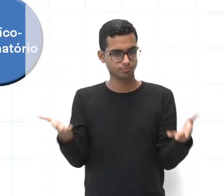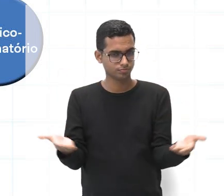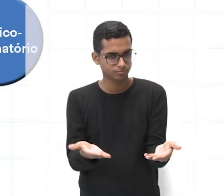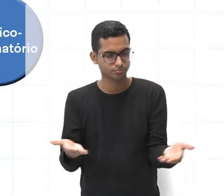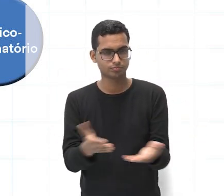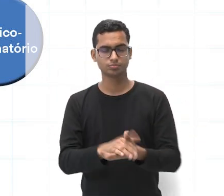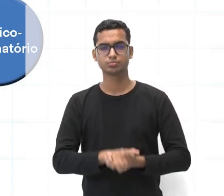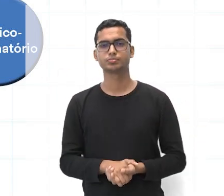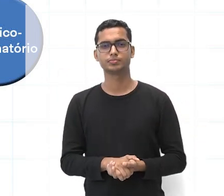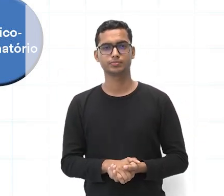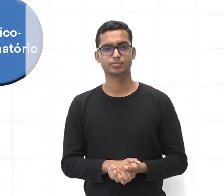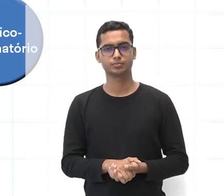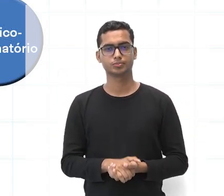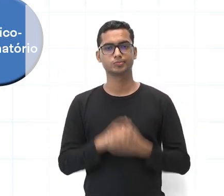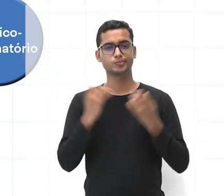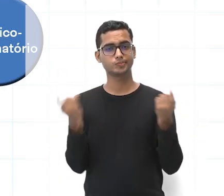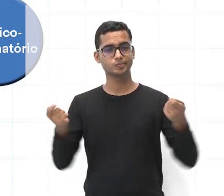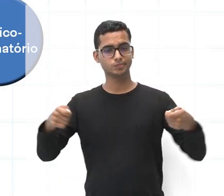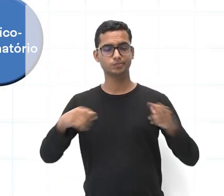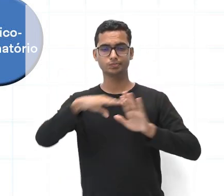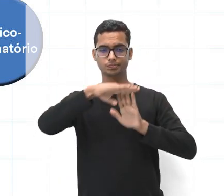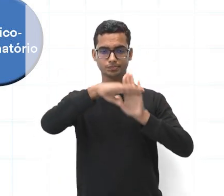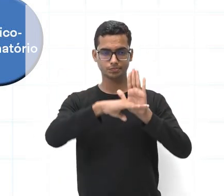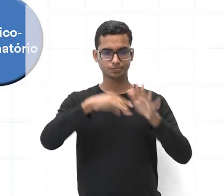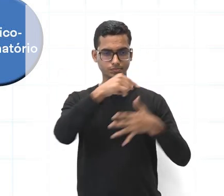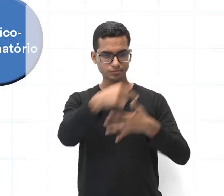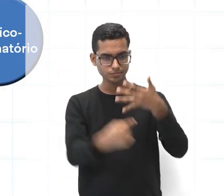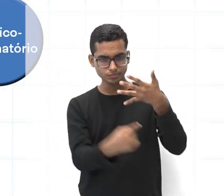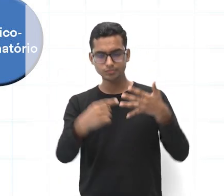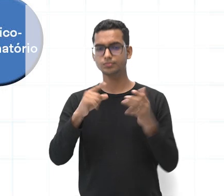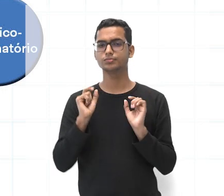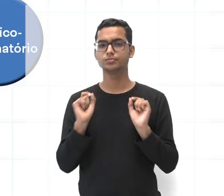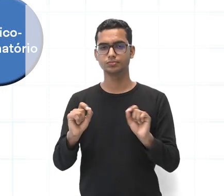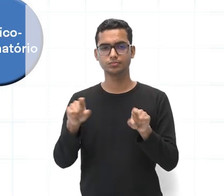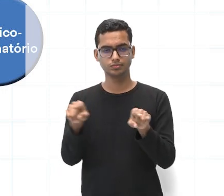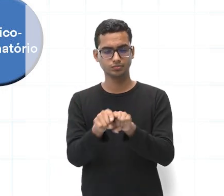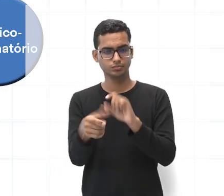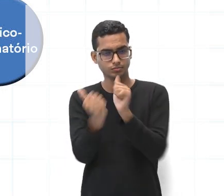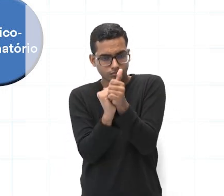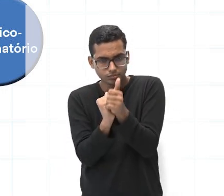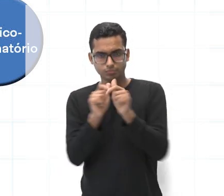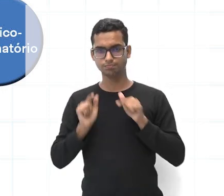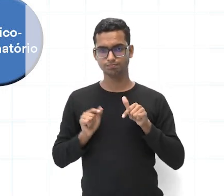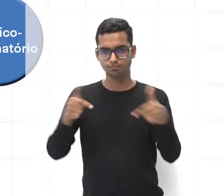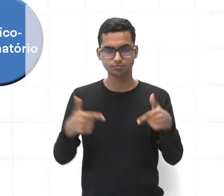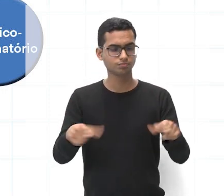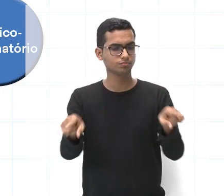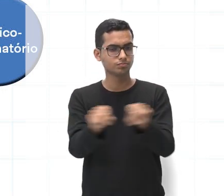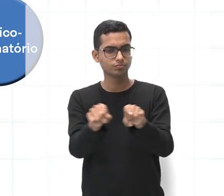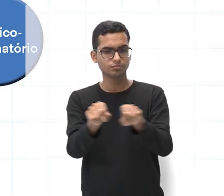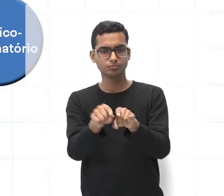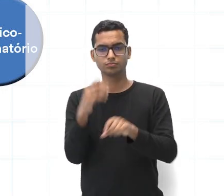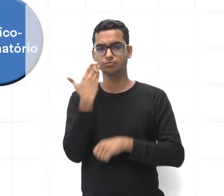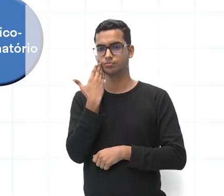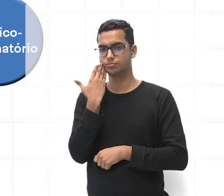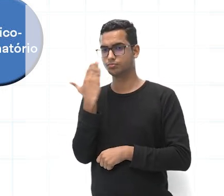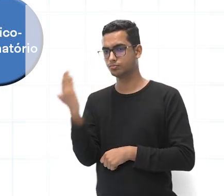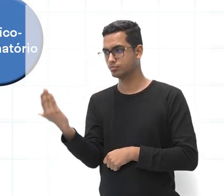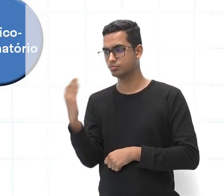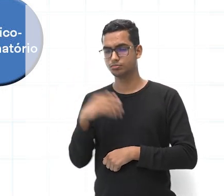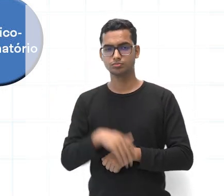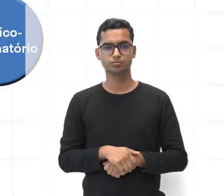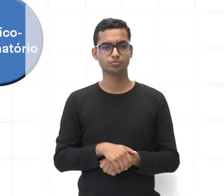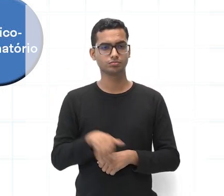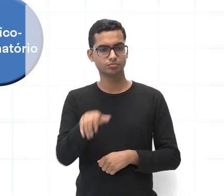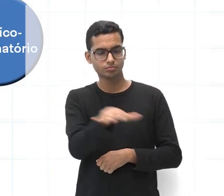só. Eles podem ser classificados ou categorizados aí em esporte de combate, de rede e parede, de campo